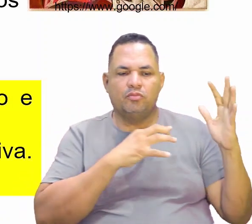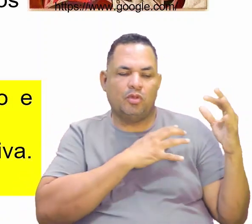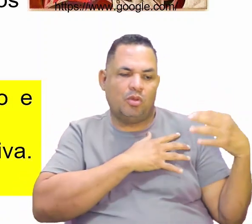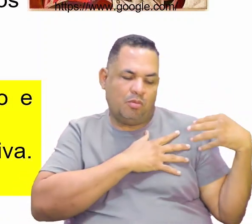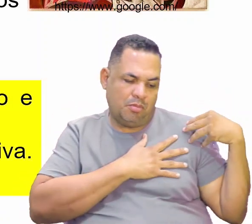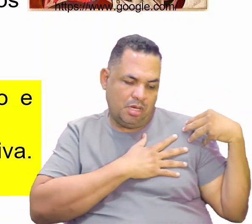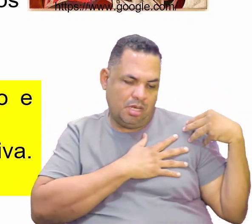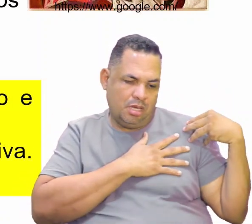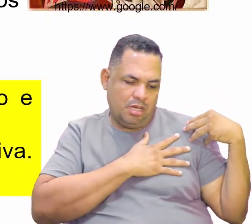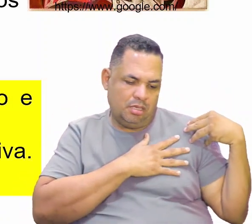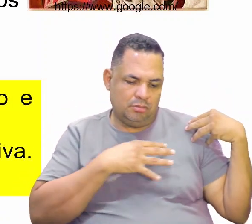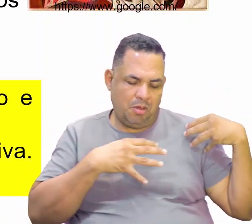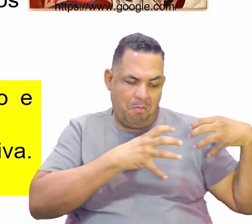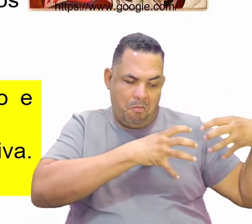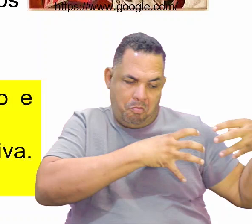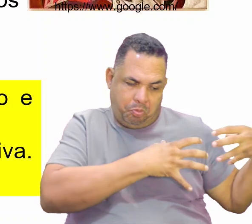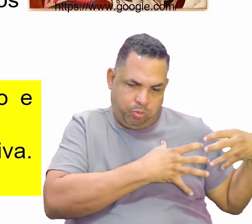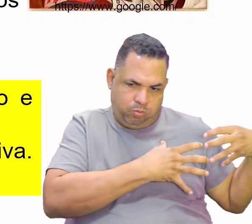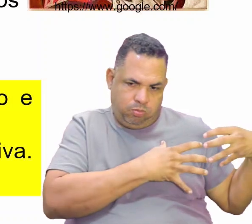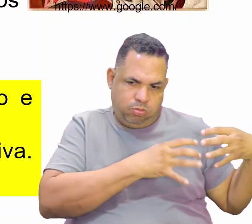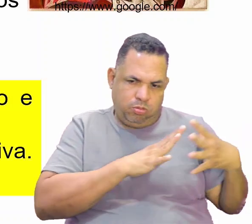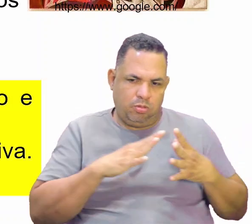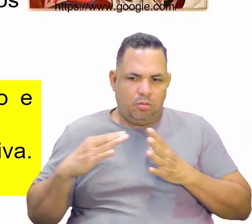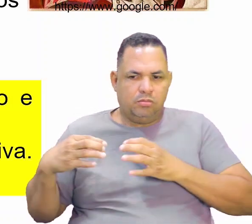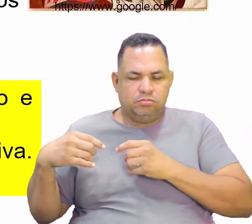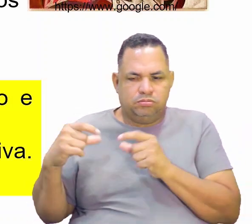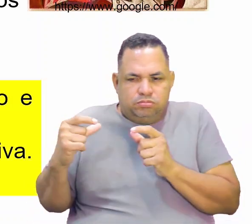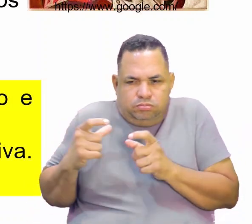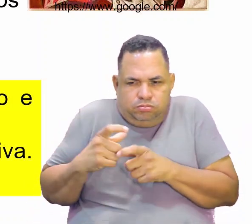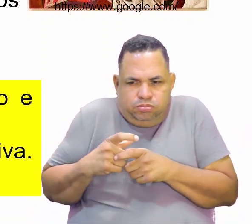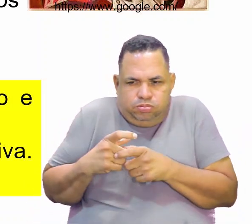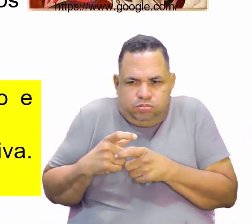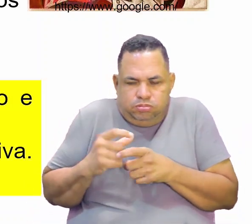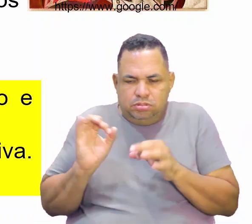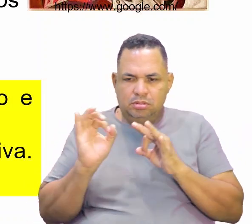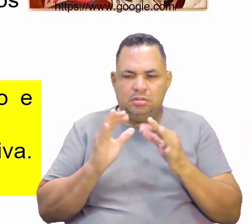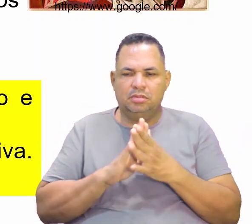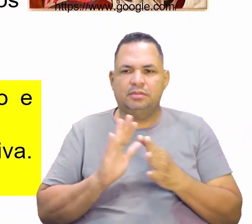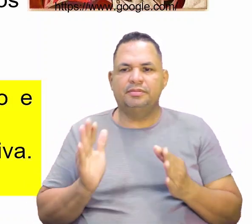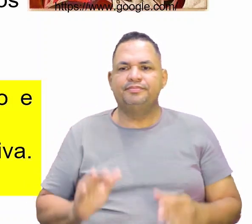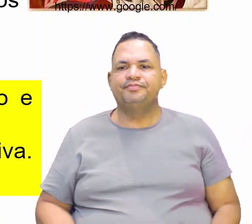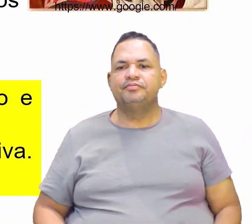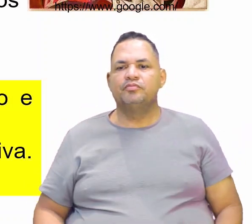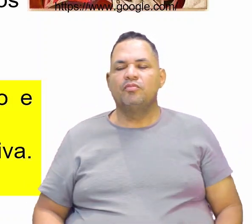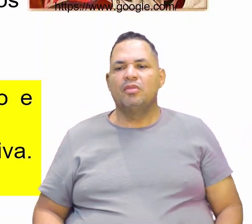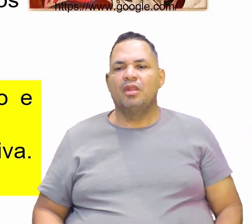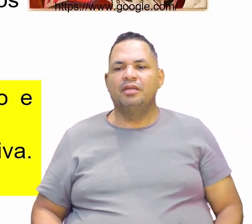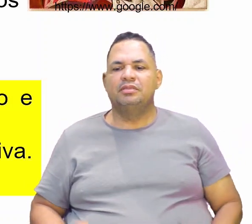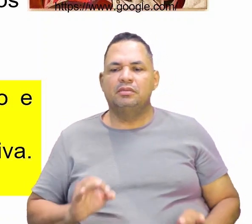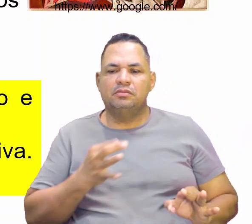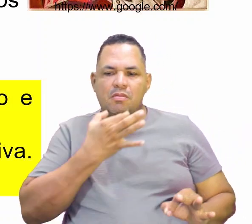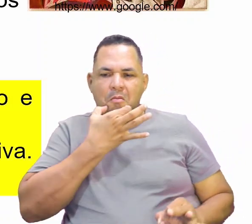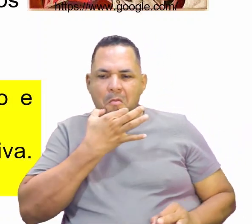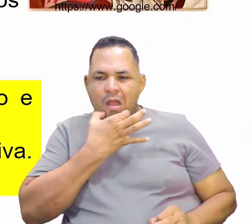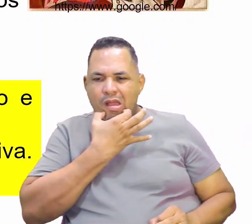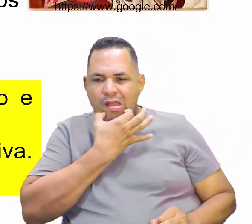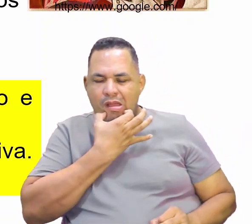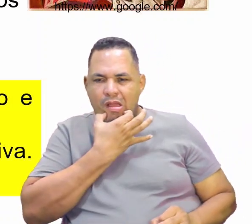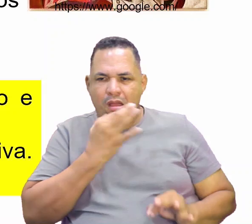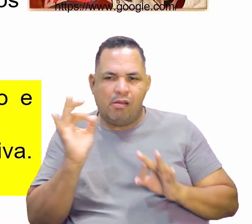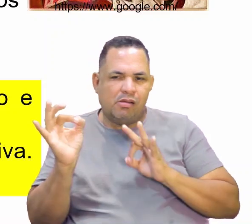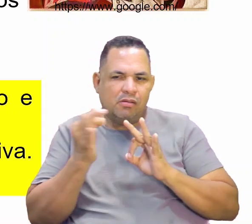mais robusto, o outro é mais estreitinho, né? Vai distorcendo a